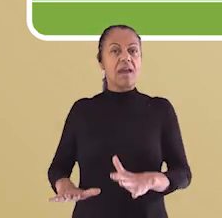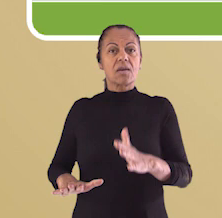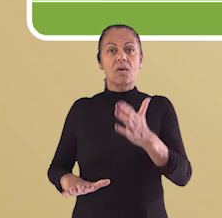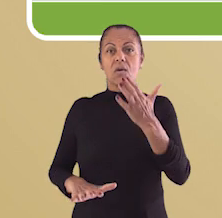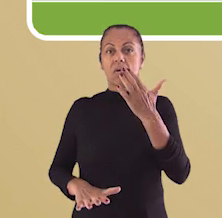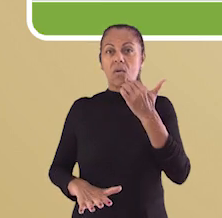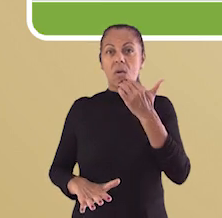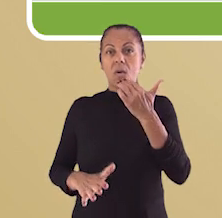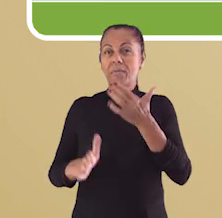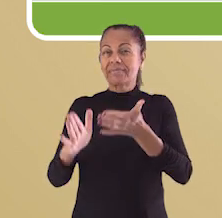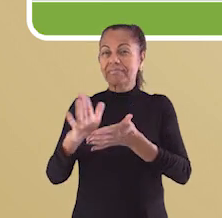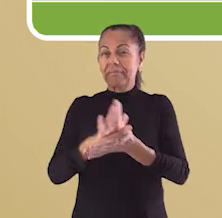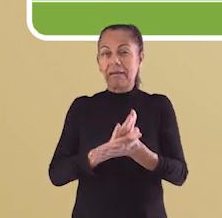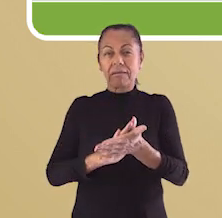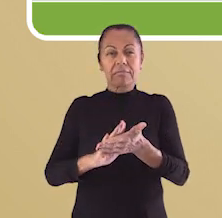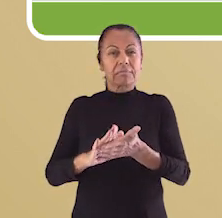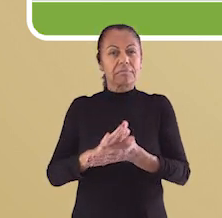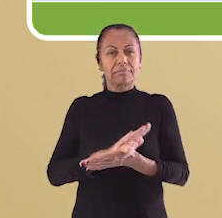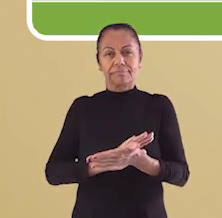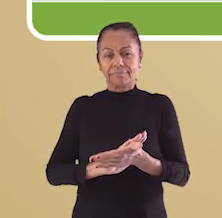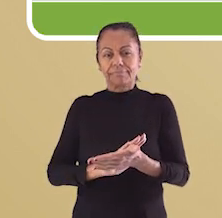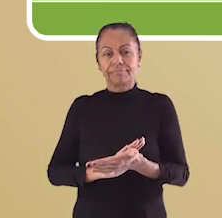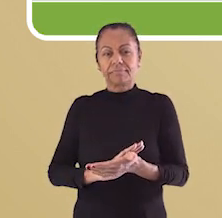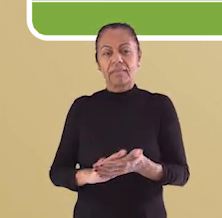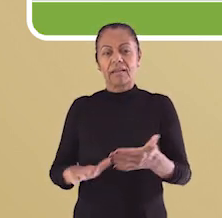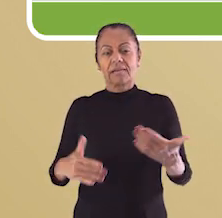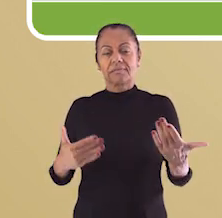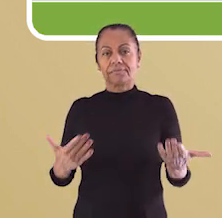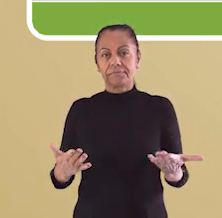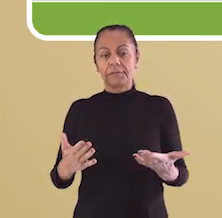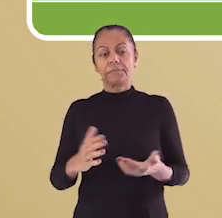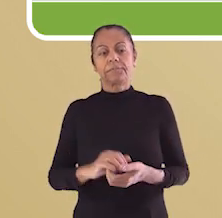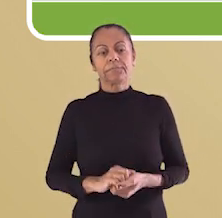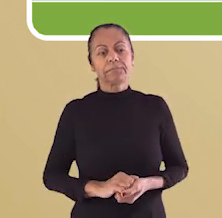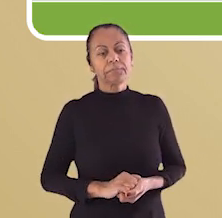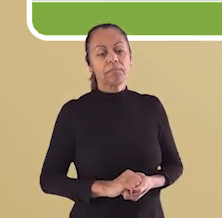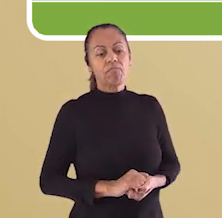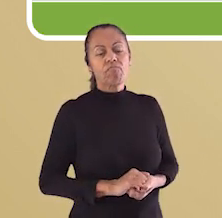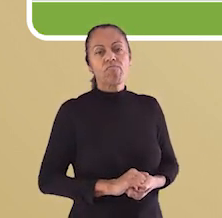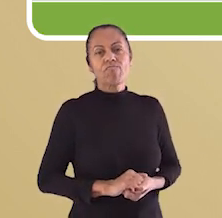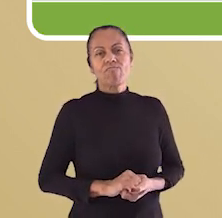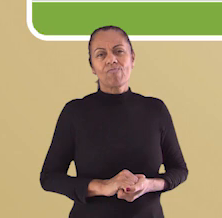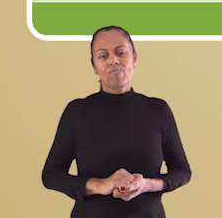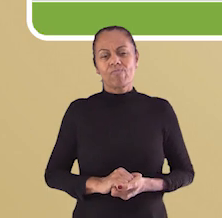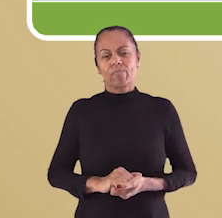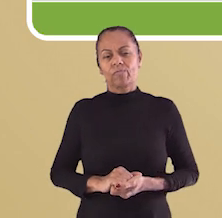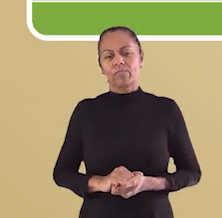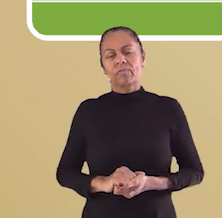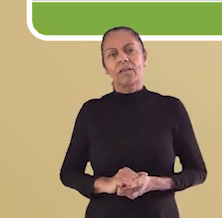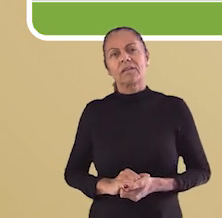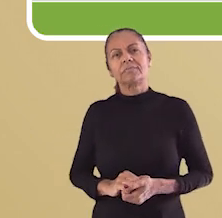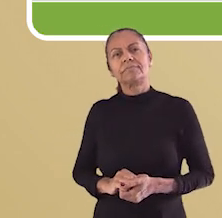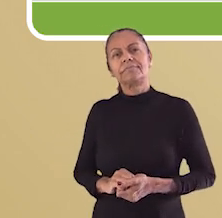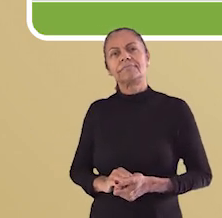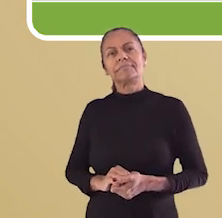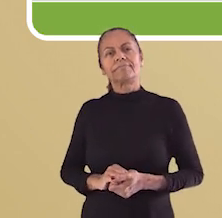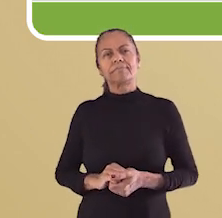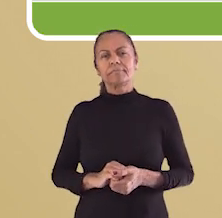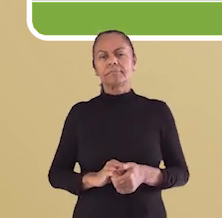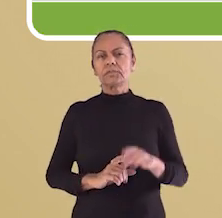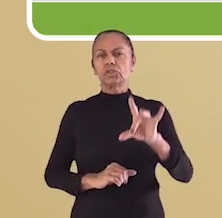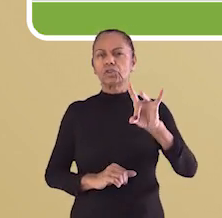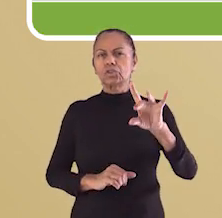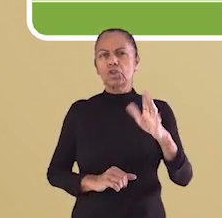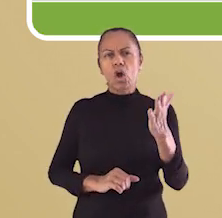é total. De jeito nenhum ela come determinado alimento. E para agravar essa situação, isso não se aplica a